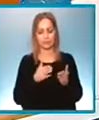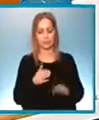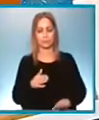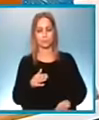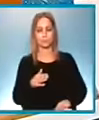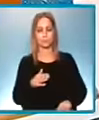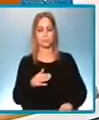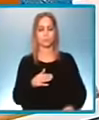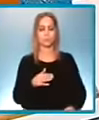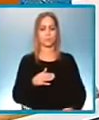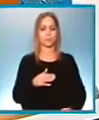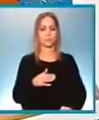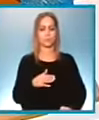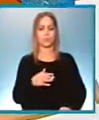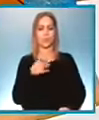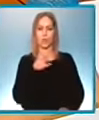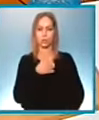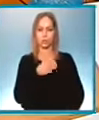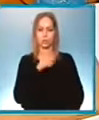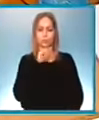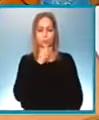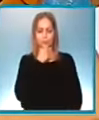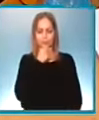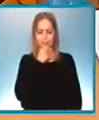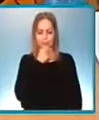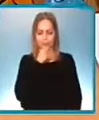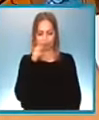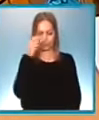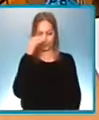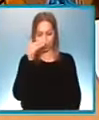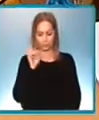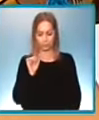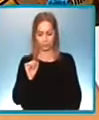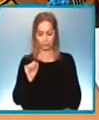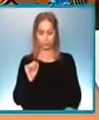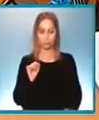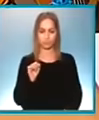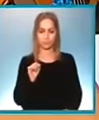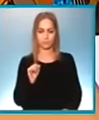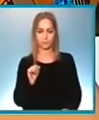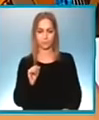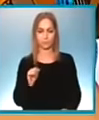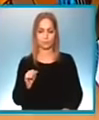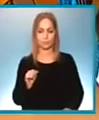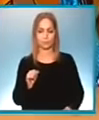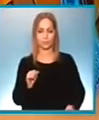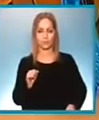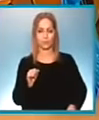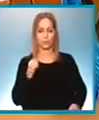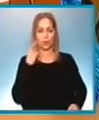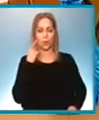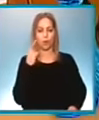Que lhe deu, no fundo, uma grande abertura para poder cantar o fado e também lhe ensinou de alguma forma. Que eu ouvia na casa que criou.